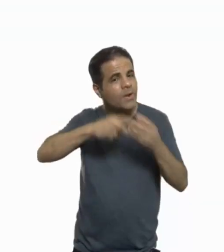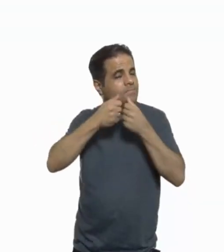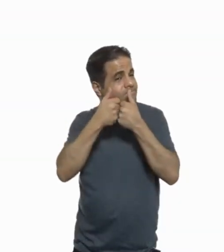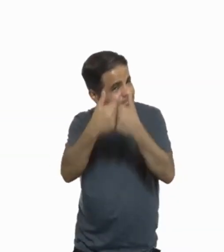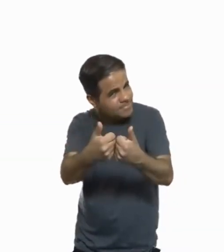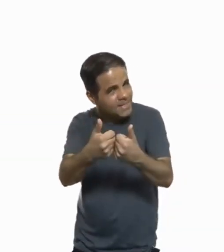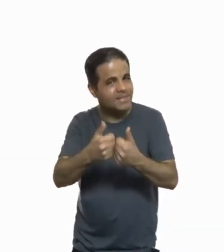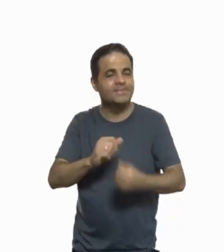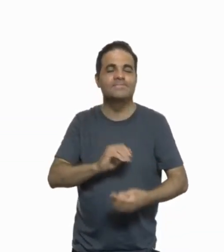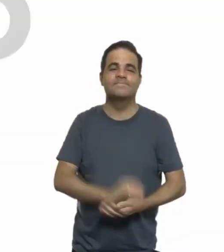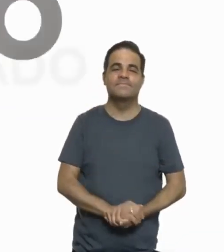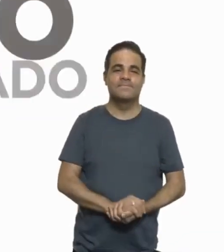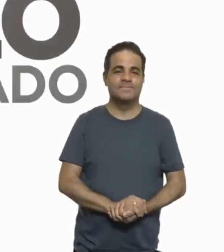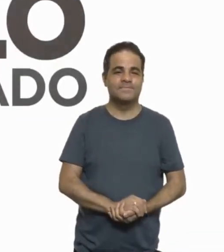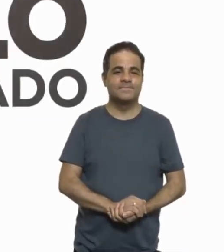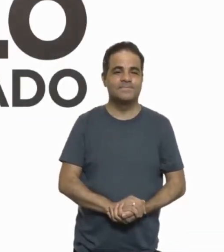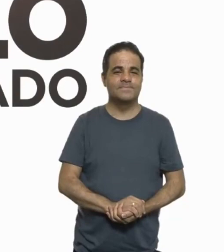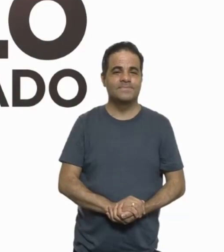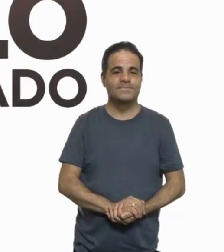e